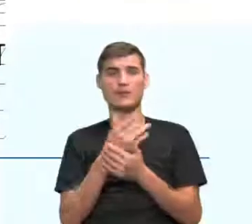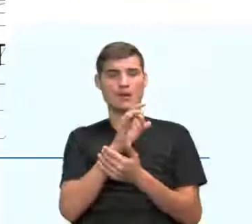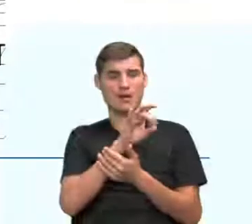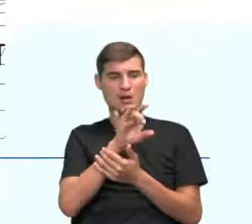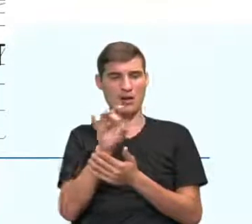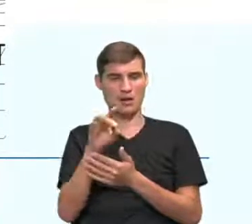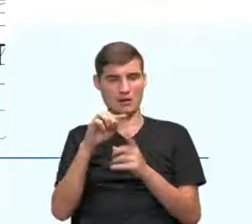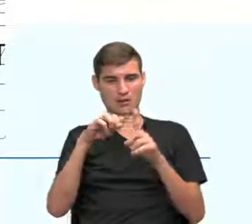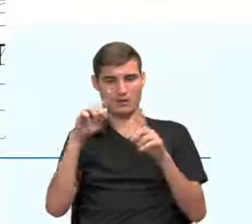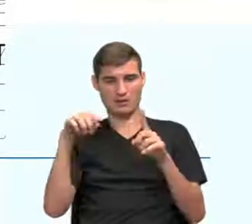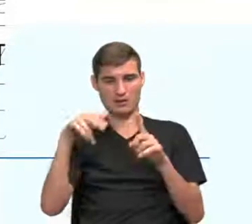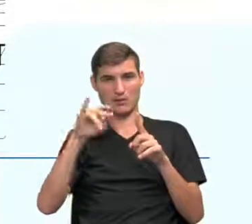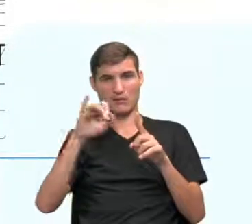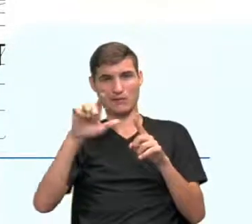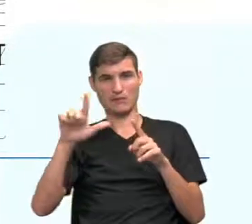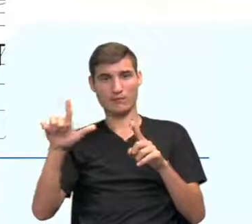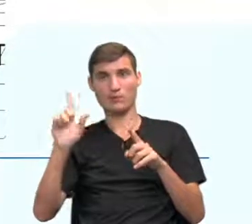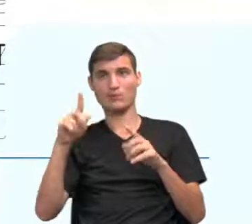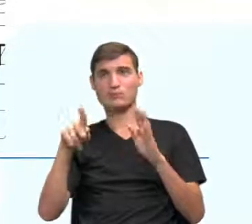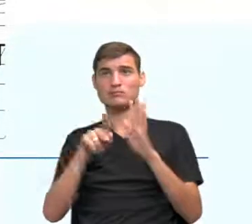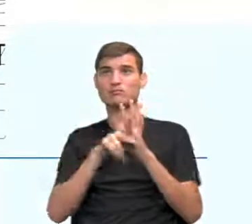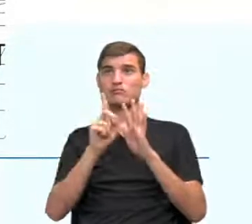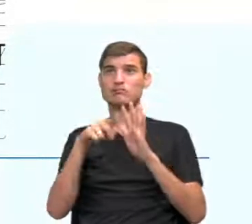nível vai ser